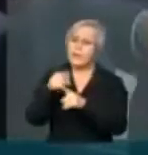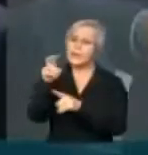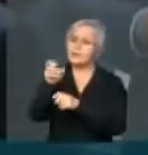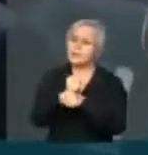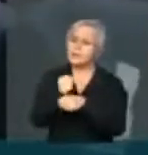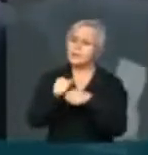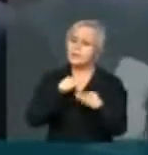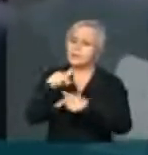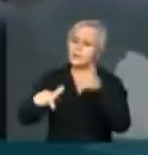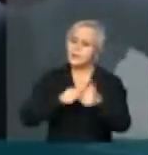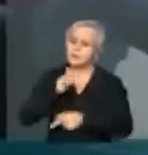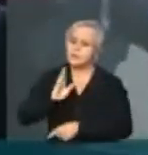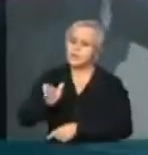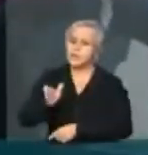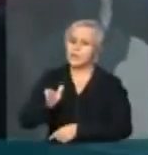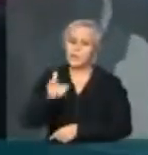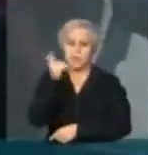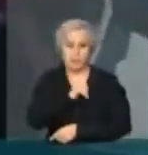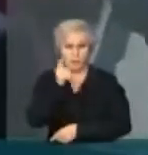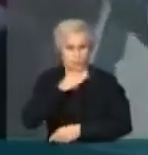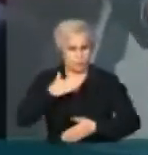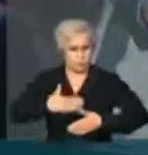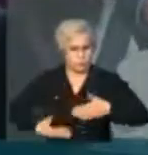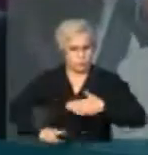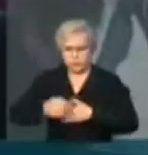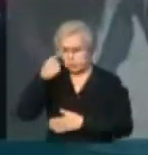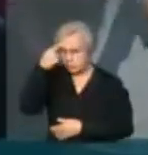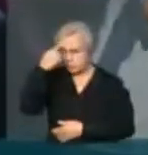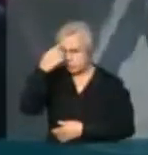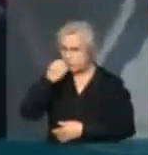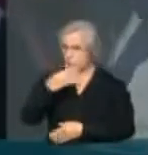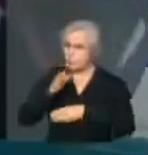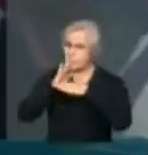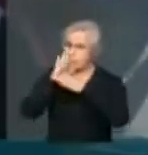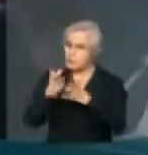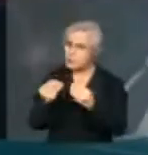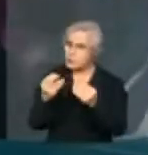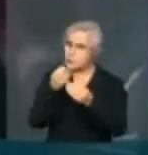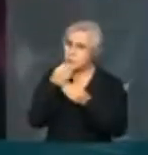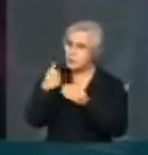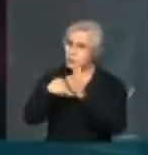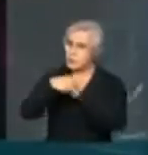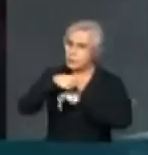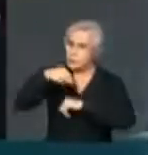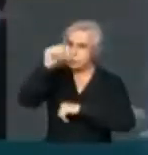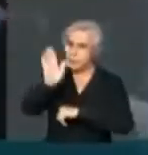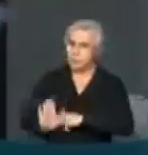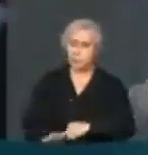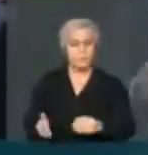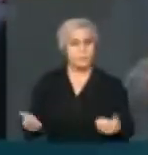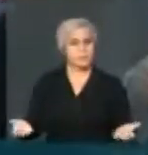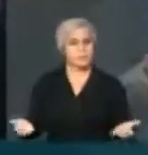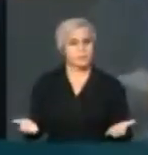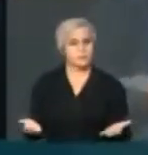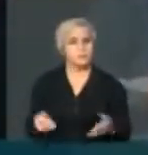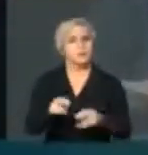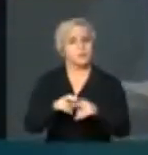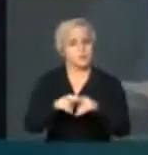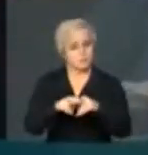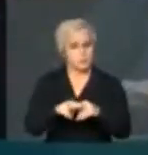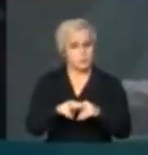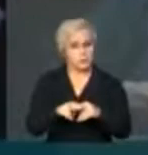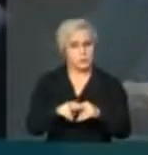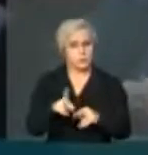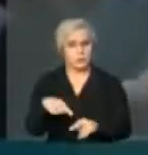exercício da atividade, que têm condições físicas e mentais para continuar contribuindo e muito com o nosso país, com o Brasil? Portanto, senhor